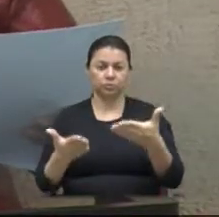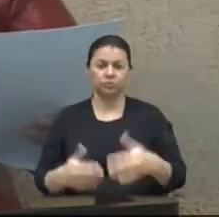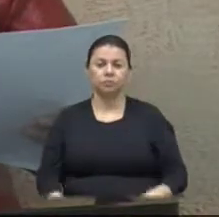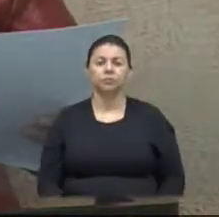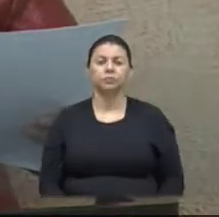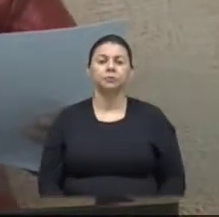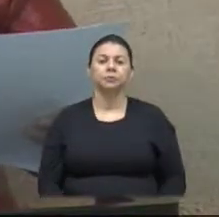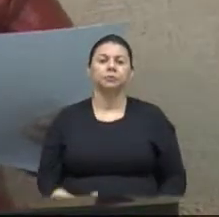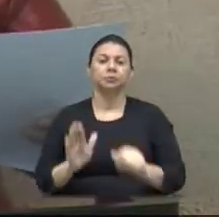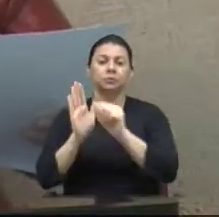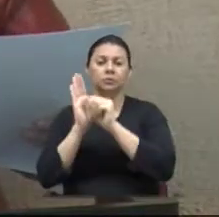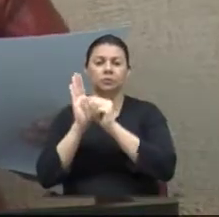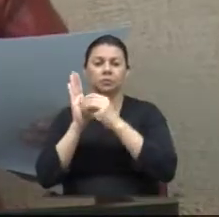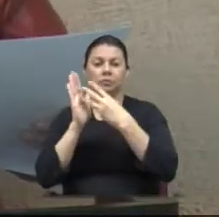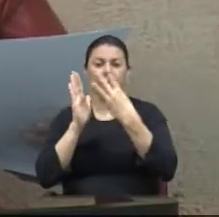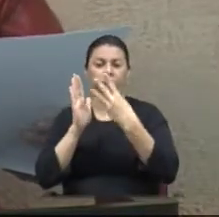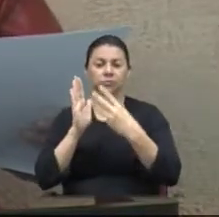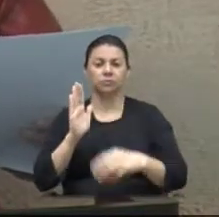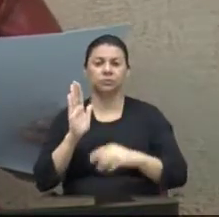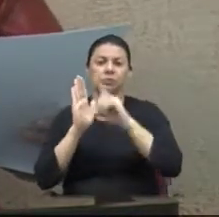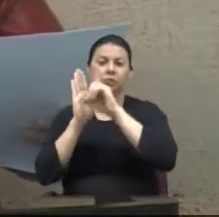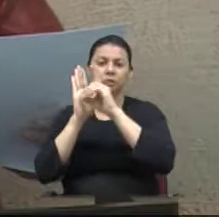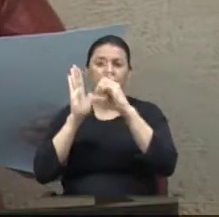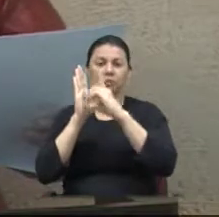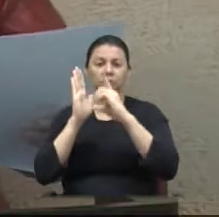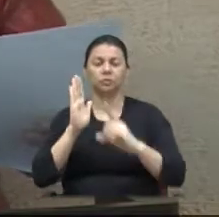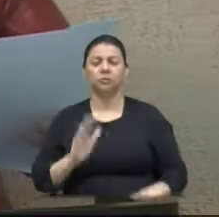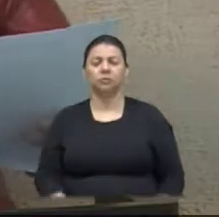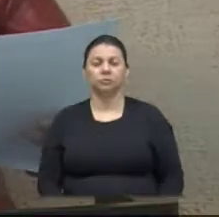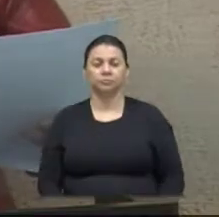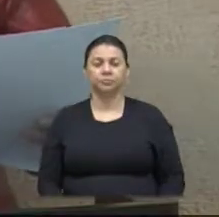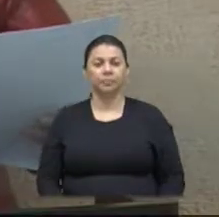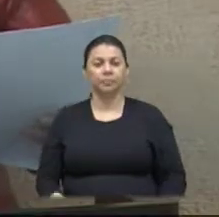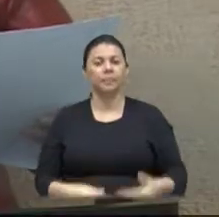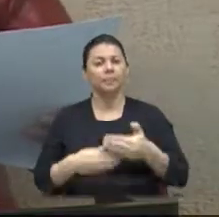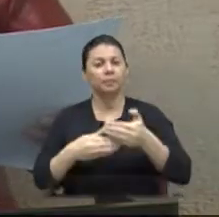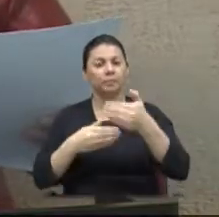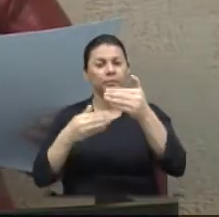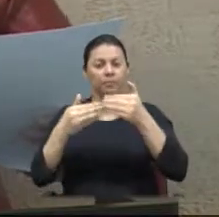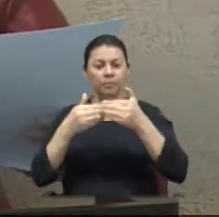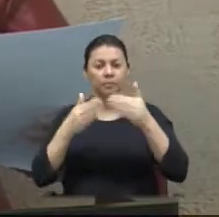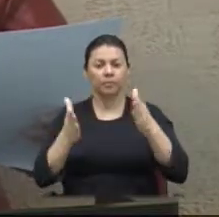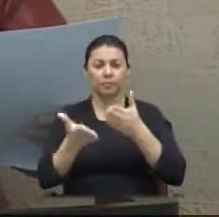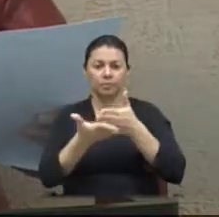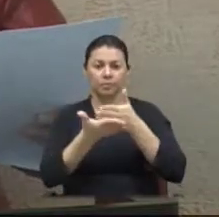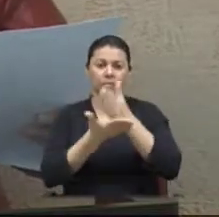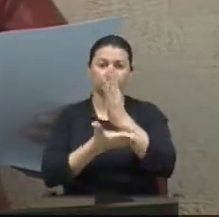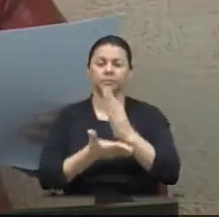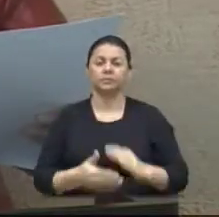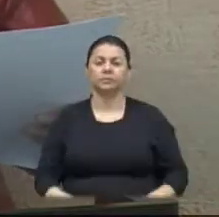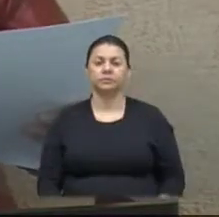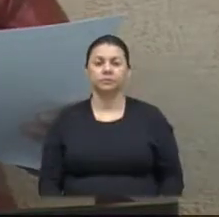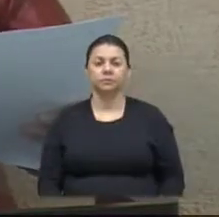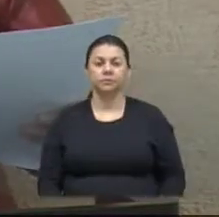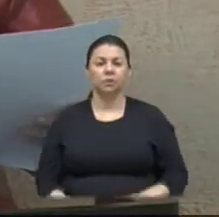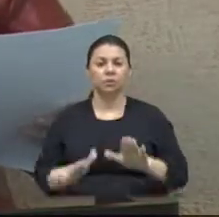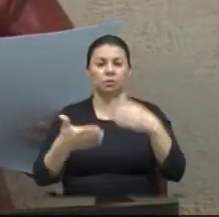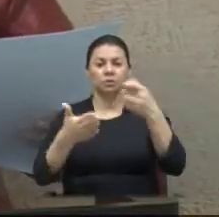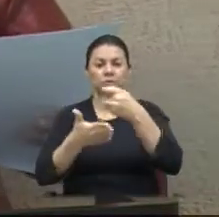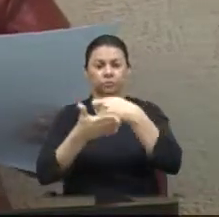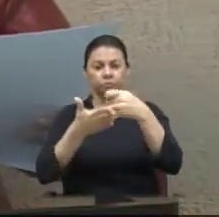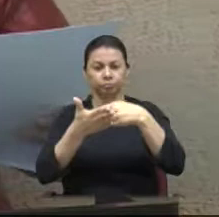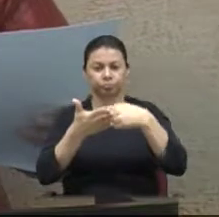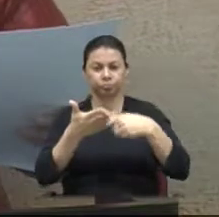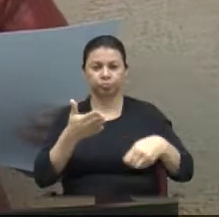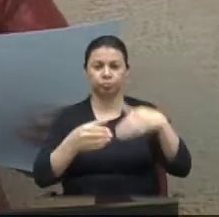3º este decreto legislativo e vigor a partir da data da sua publicação revogadas as disposições legais e na